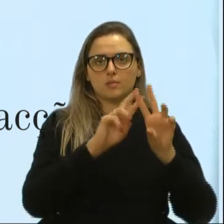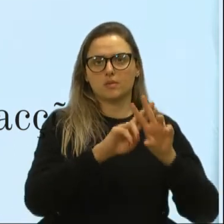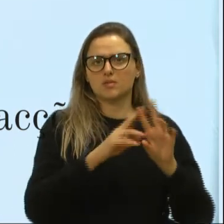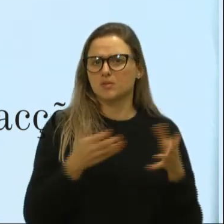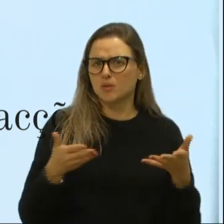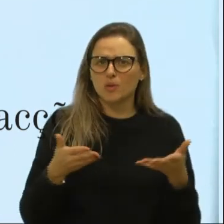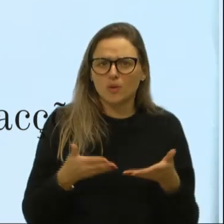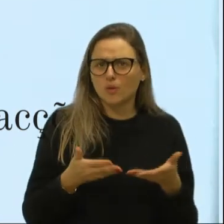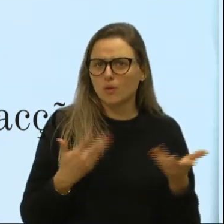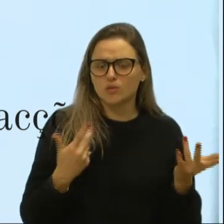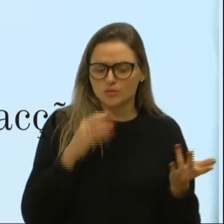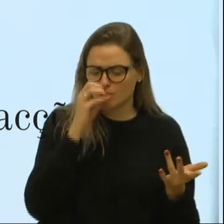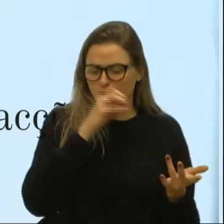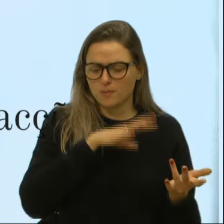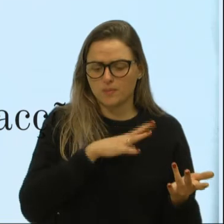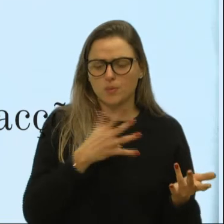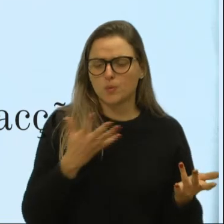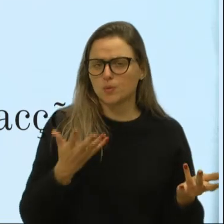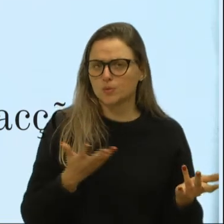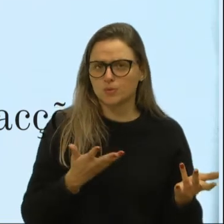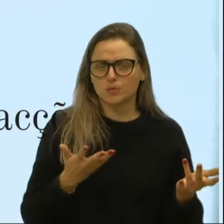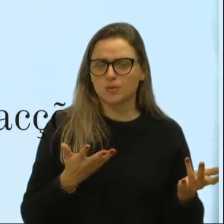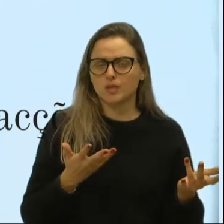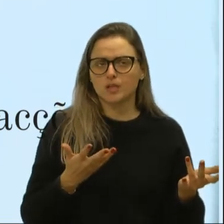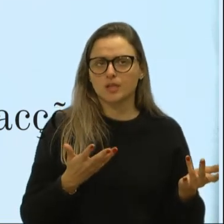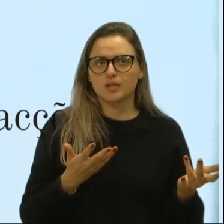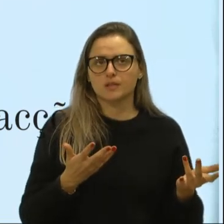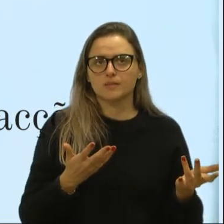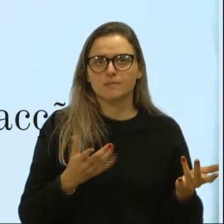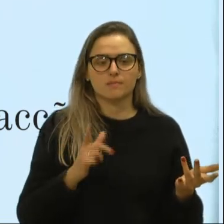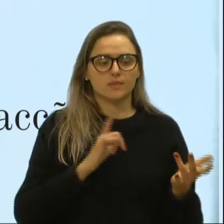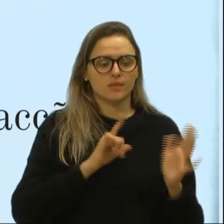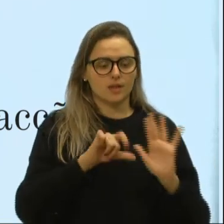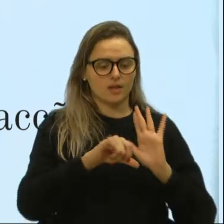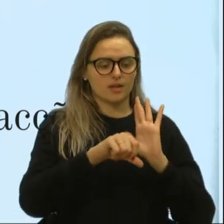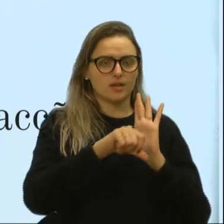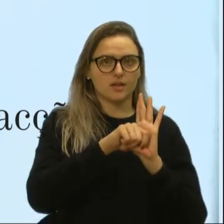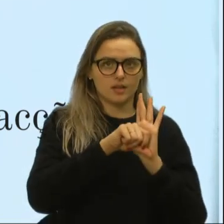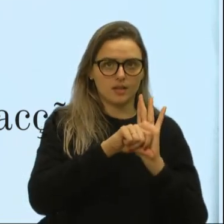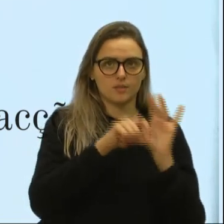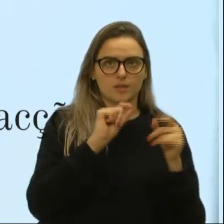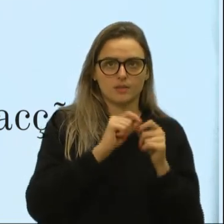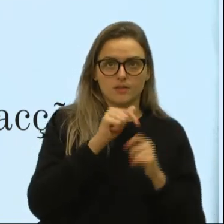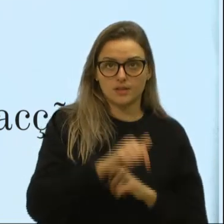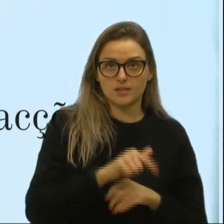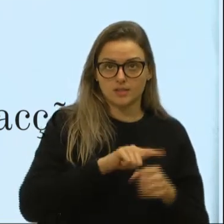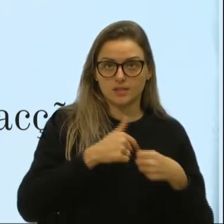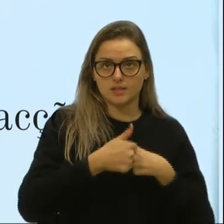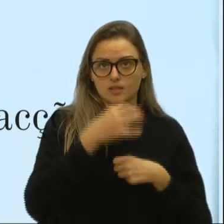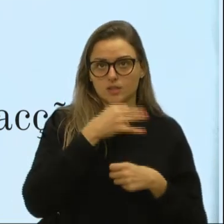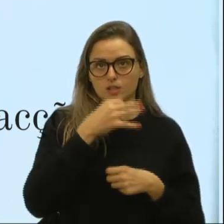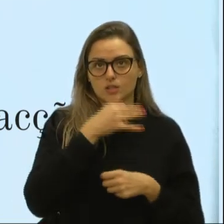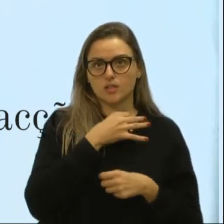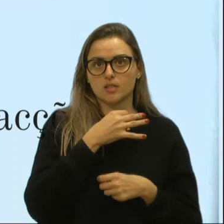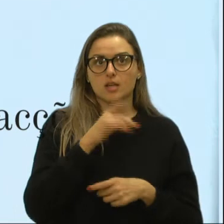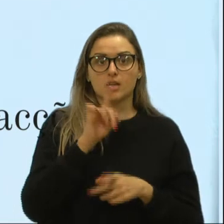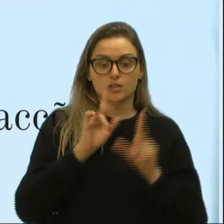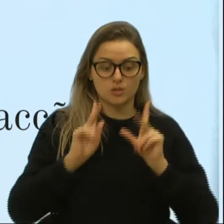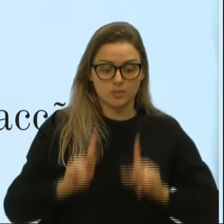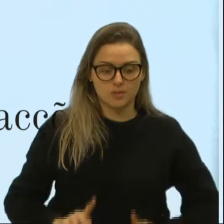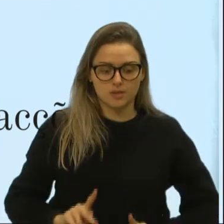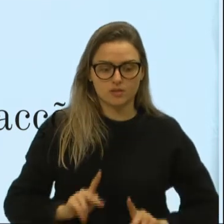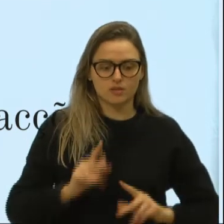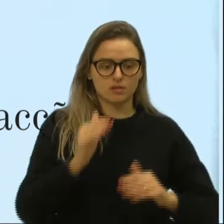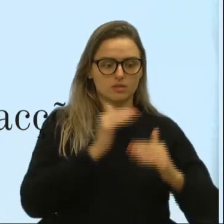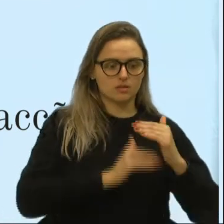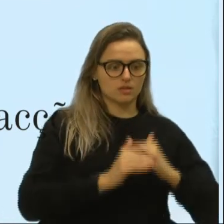vivemos um absurdo em relação a isso. Tem crimes cometidos aqui na nossa cidade que eram de pessoas que progrediram